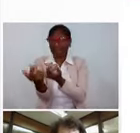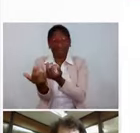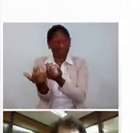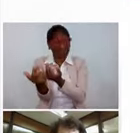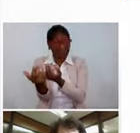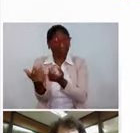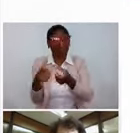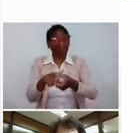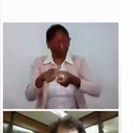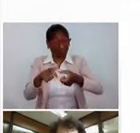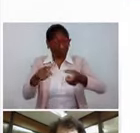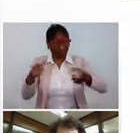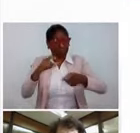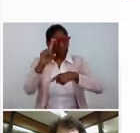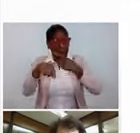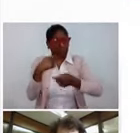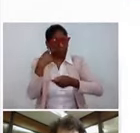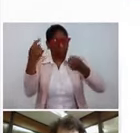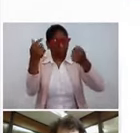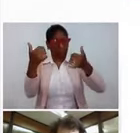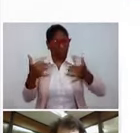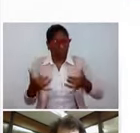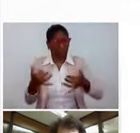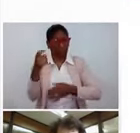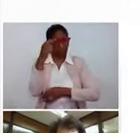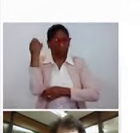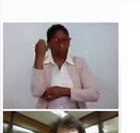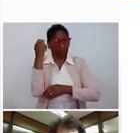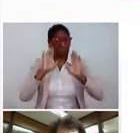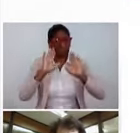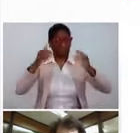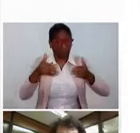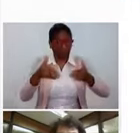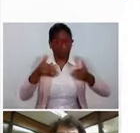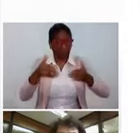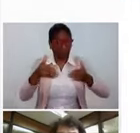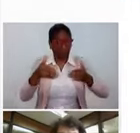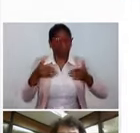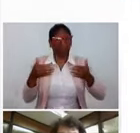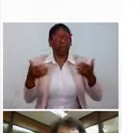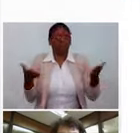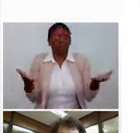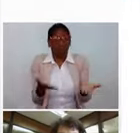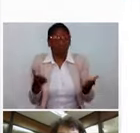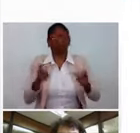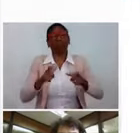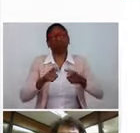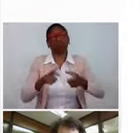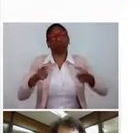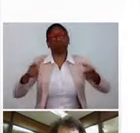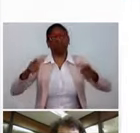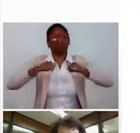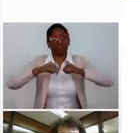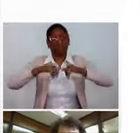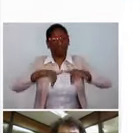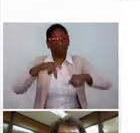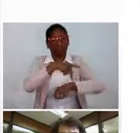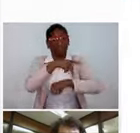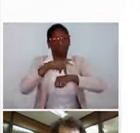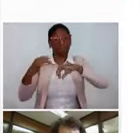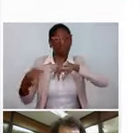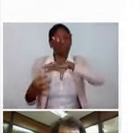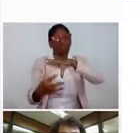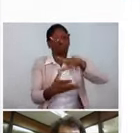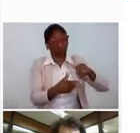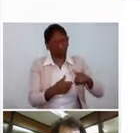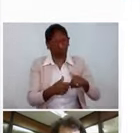ver mais logo em seguida. Tá? Então, essa evolução recente do aumento dos casos, ela ocorre em vários países do mundo e